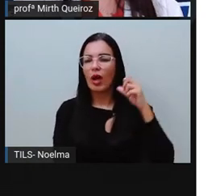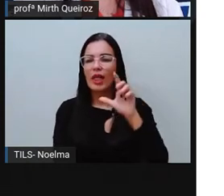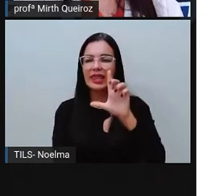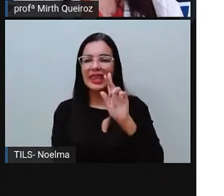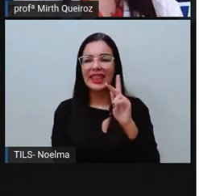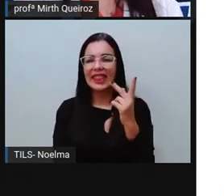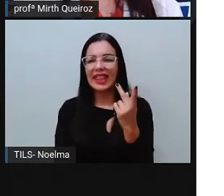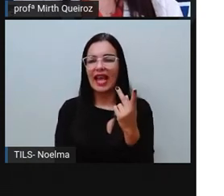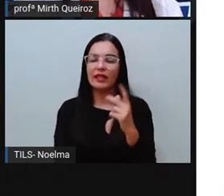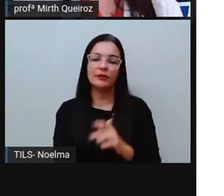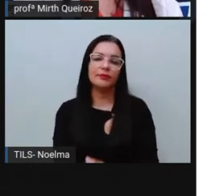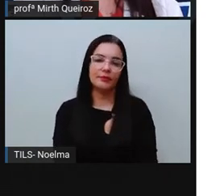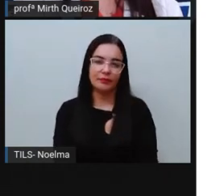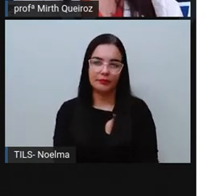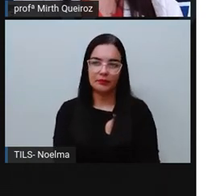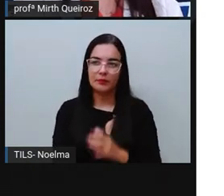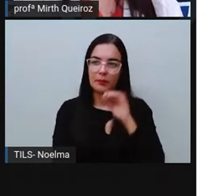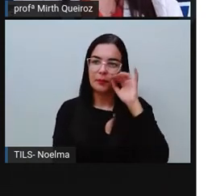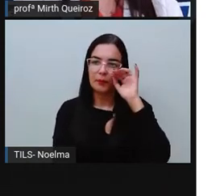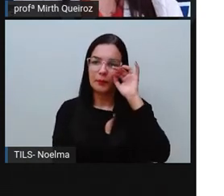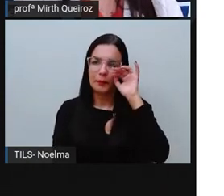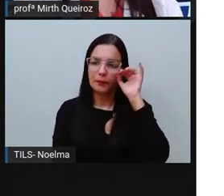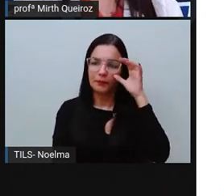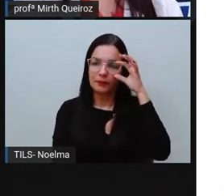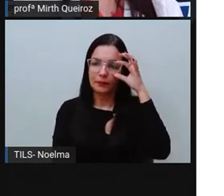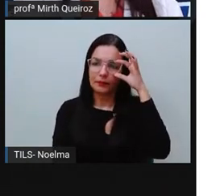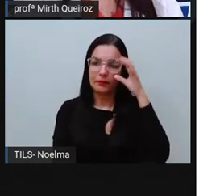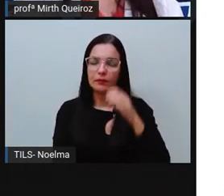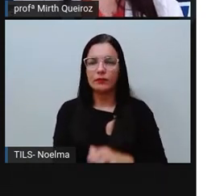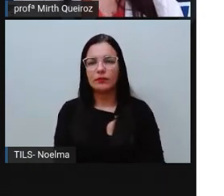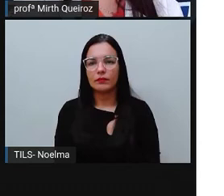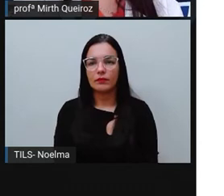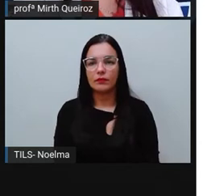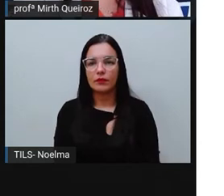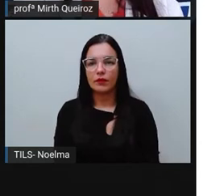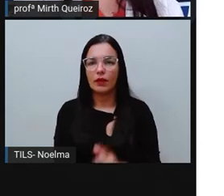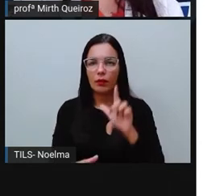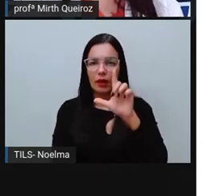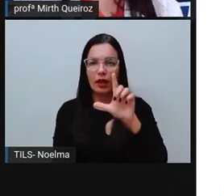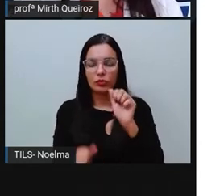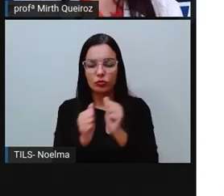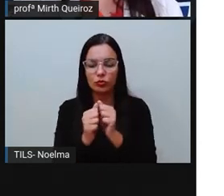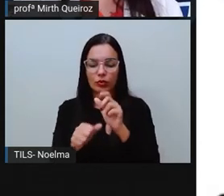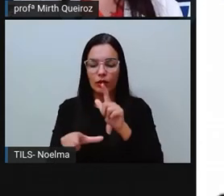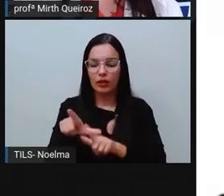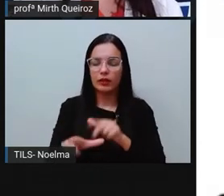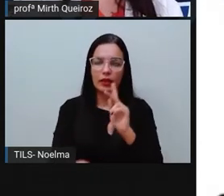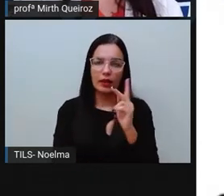palhaço, tem o som de lê, né? Esse L com o H.